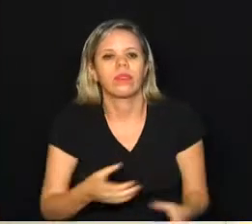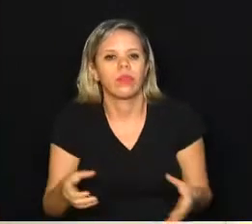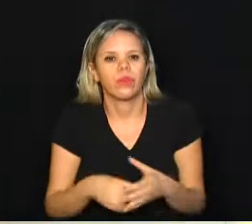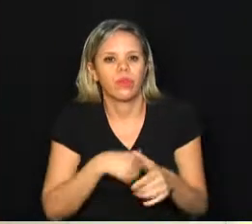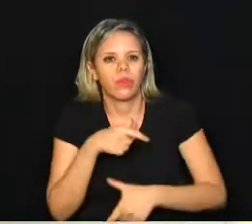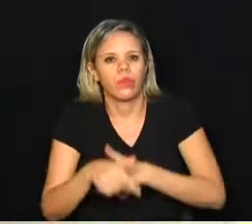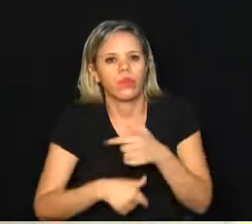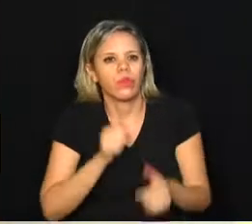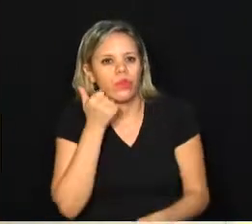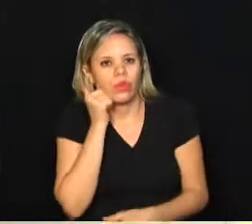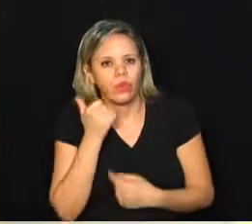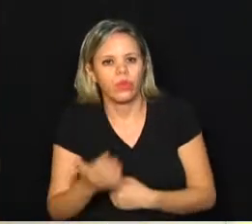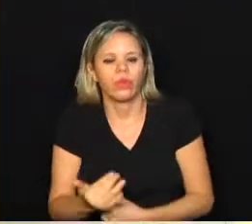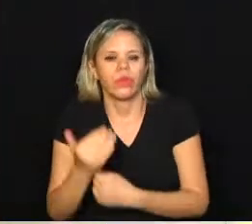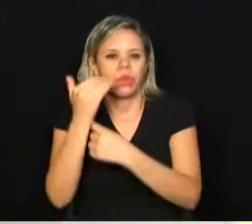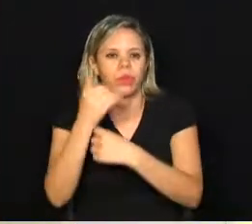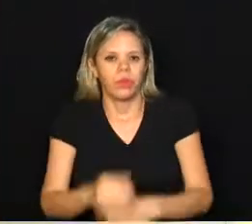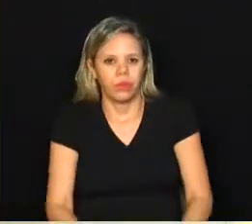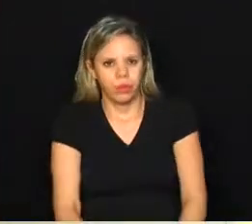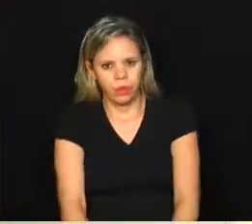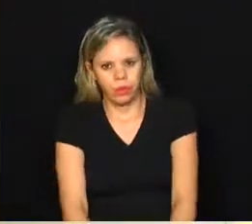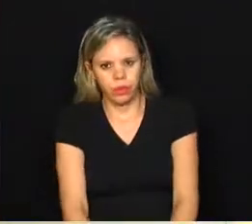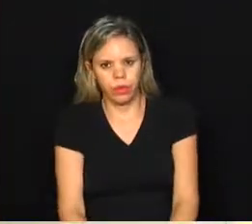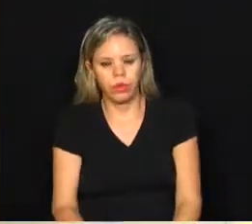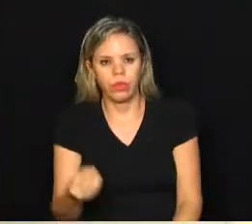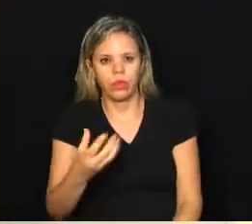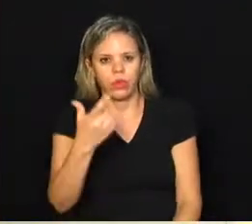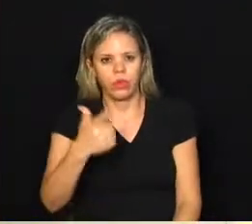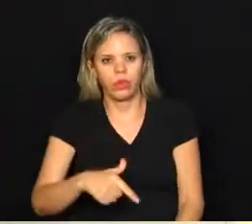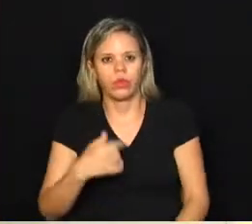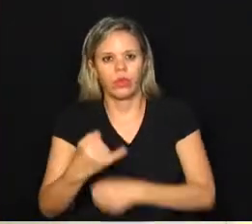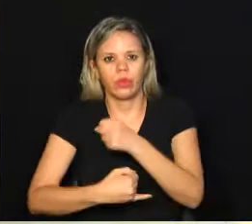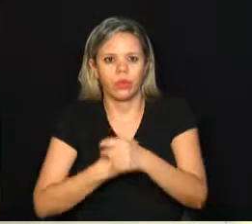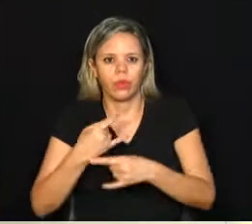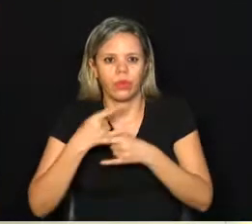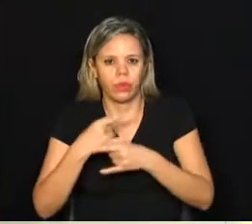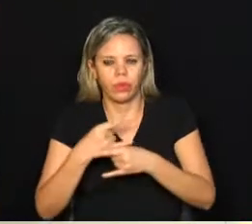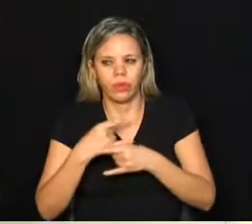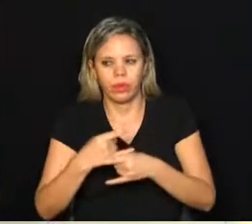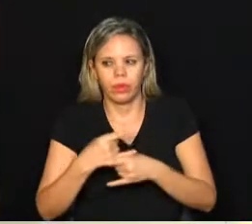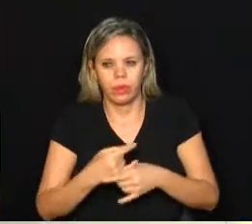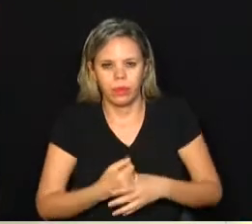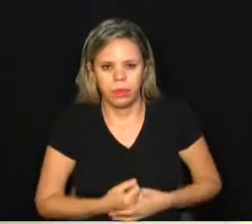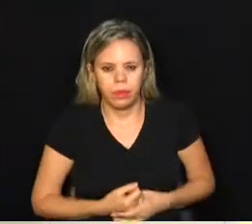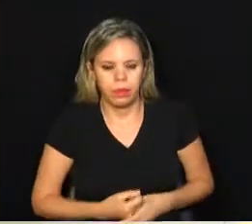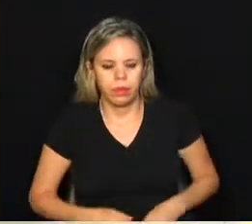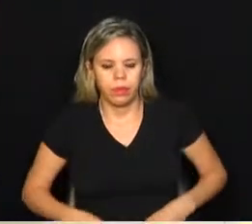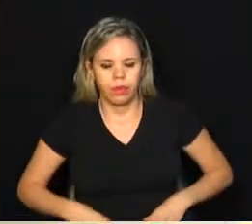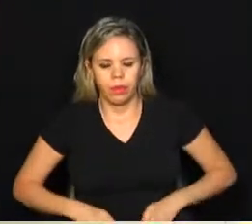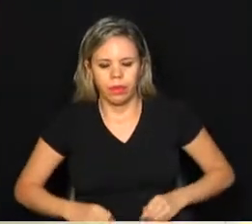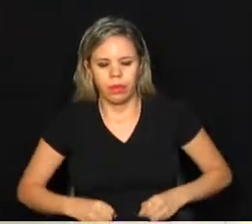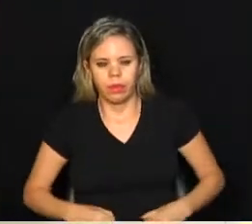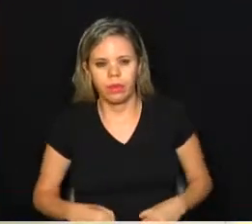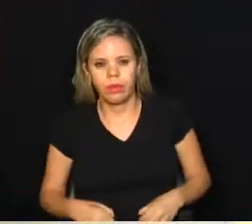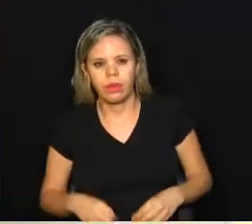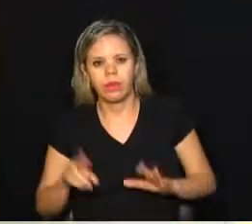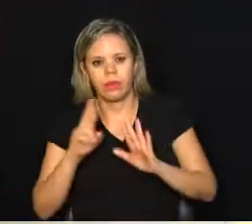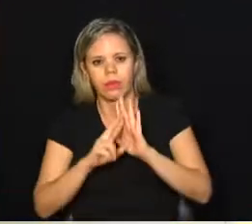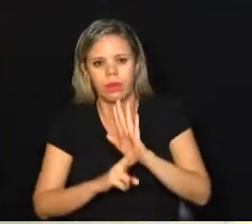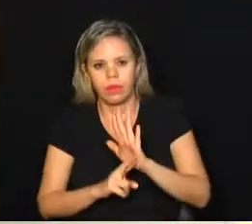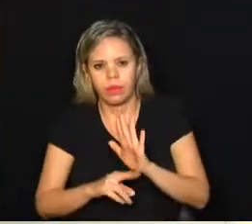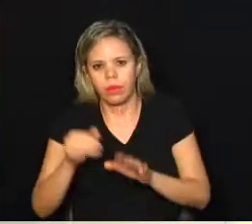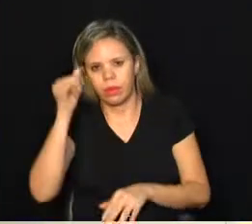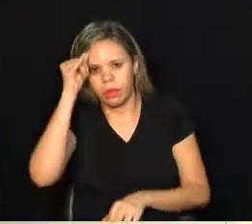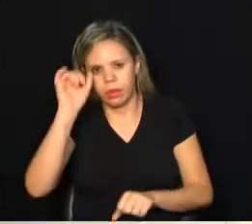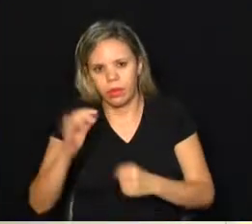de Ciência e Tecnologia, novamente por meio do sistema de deliberação remota, mantendo os protocolos de